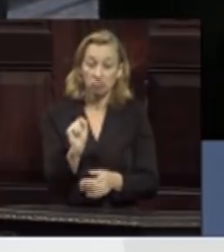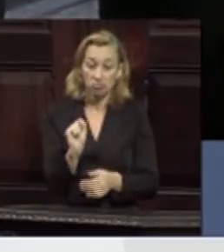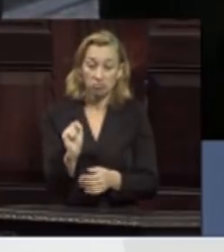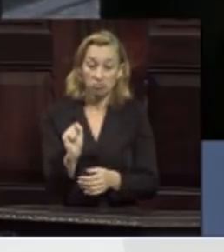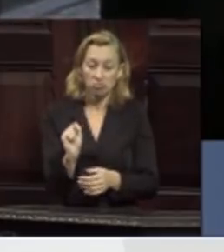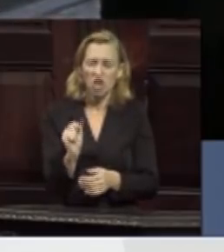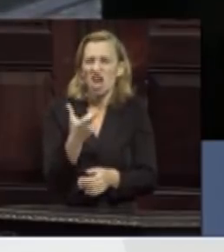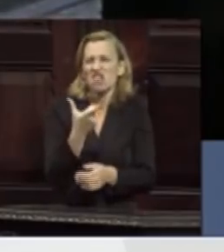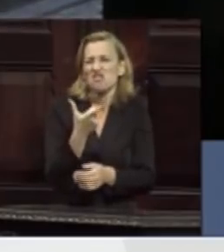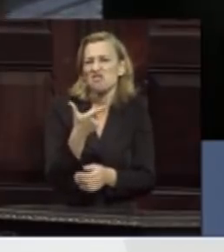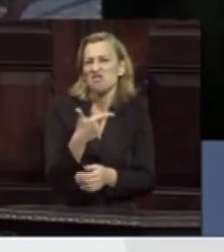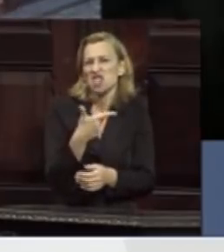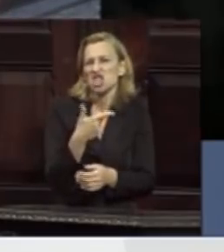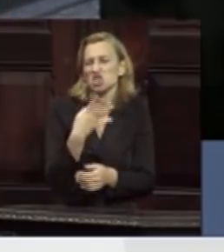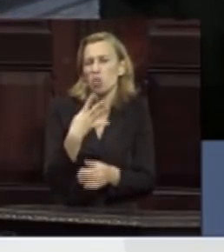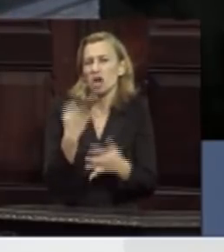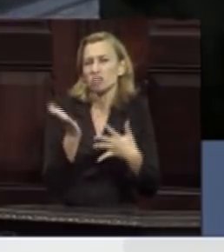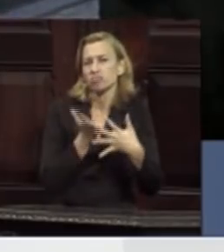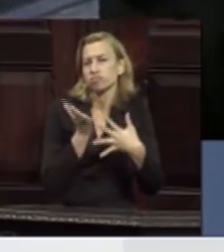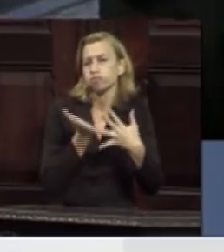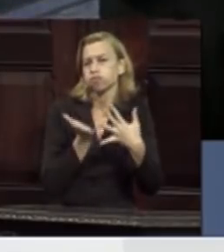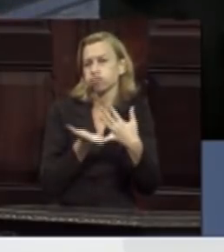em 24 parcelas.